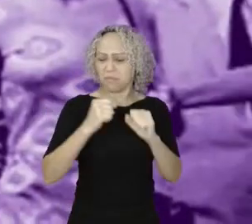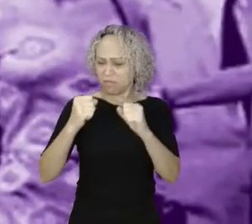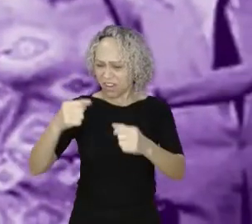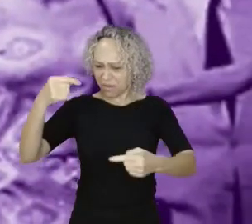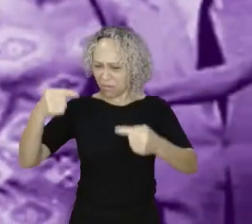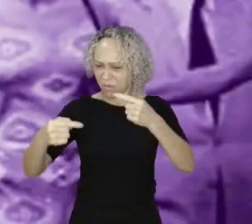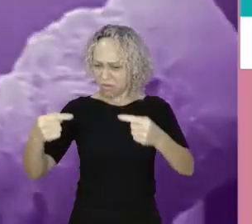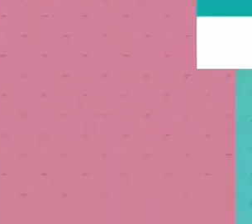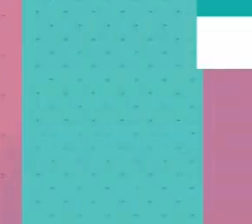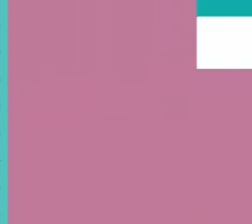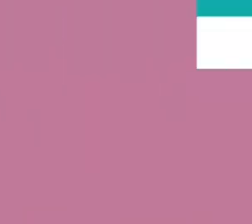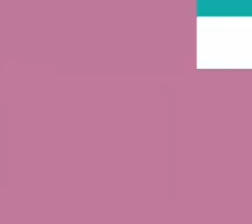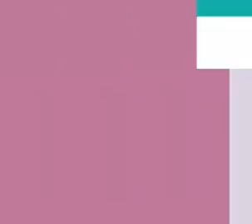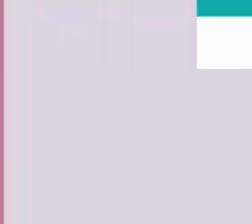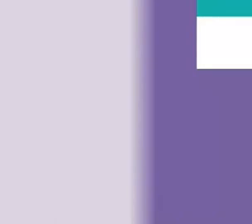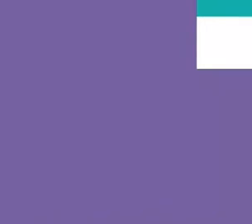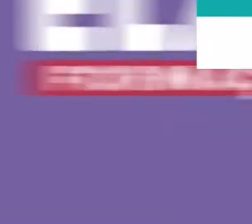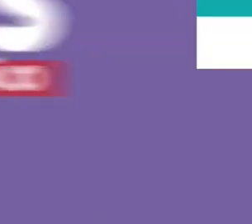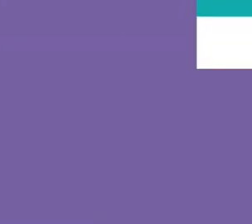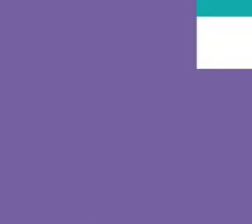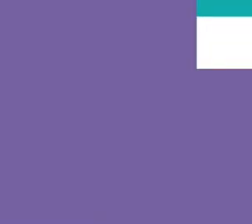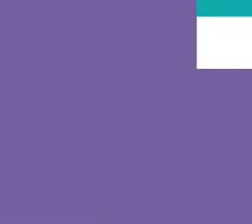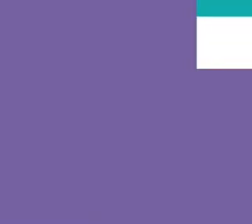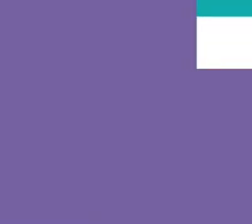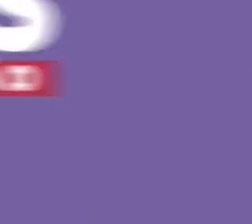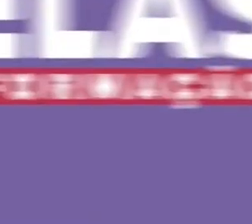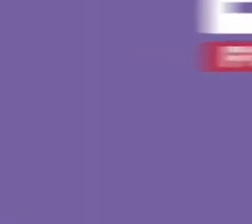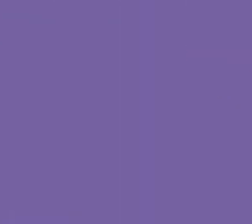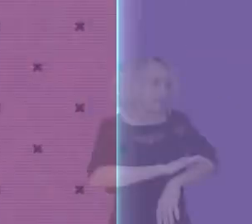de poder.